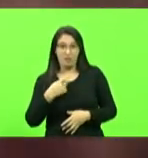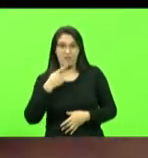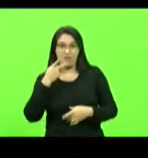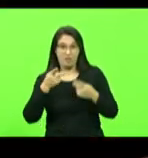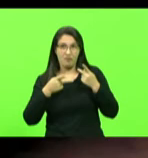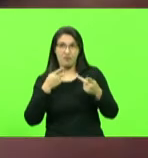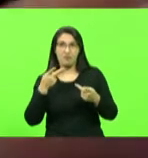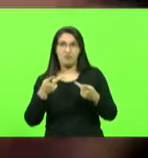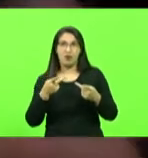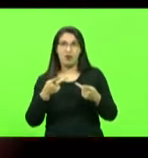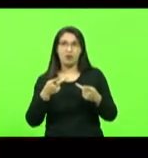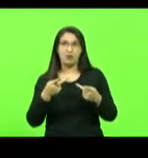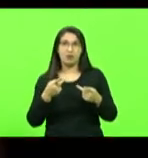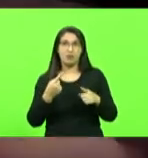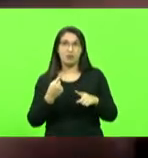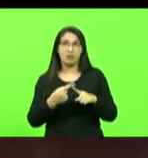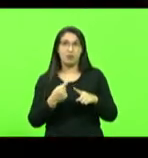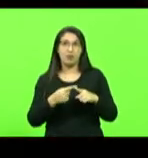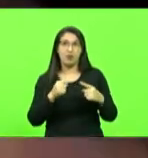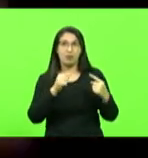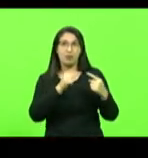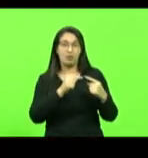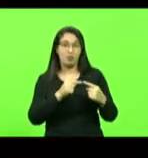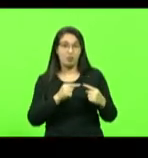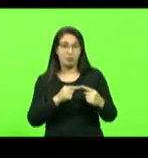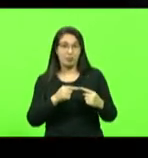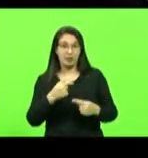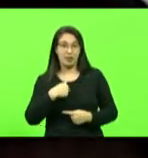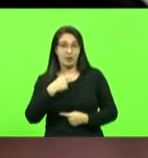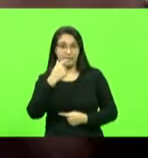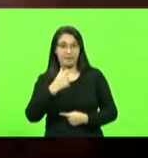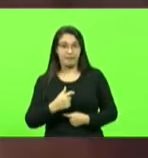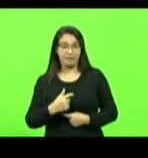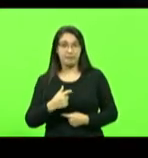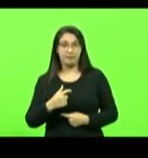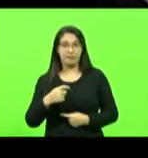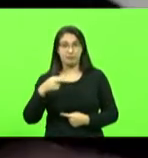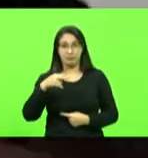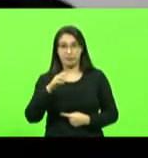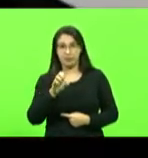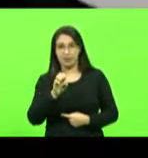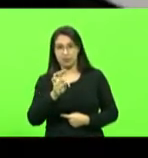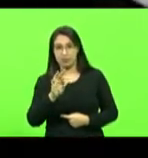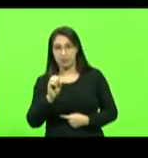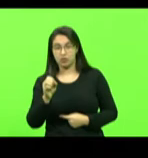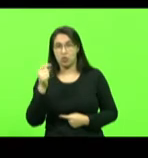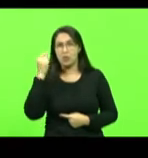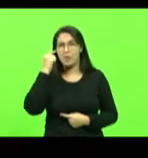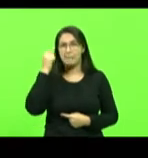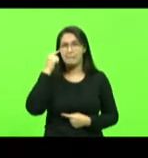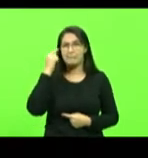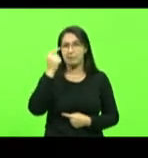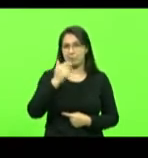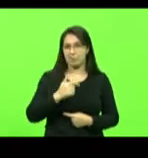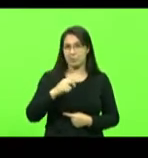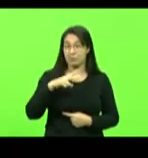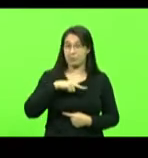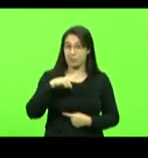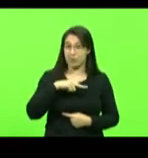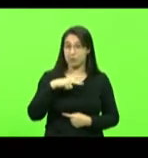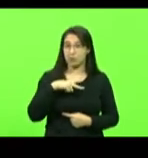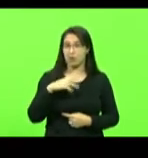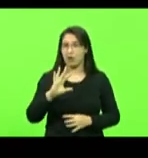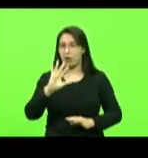como eu mesmo, Nestor, de lo que eu penso, de lo que está acontecendo. Em